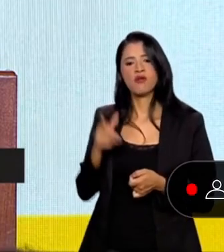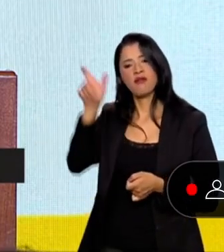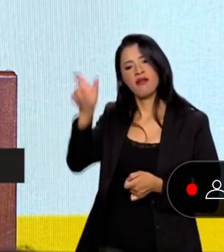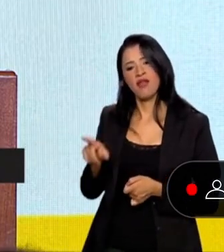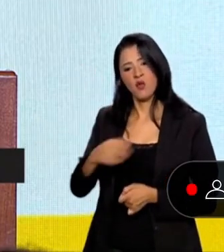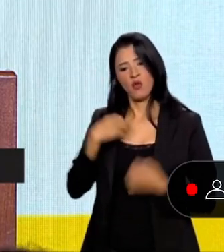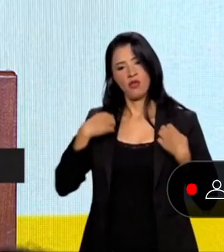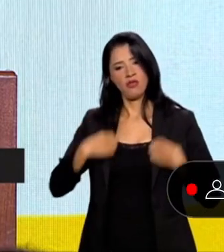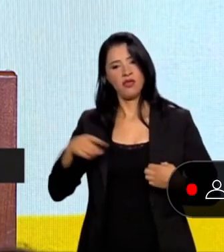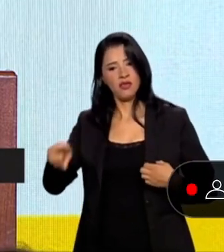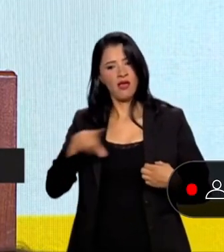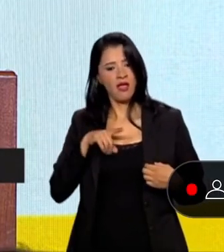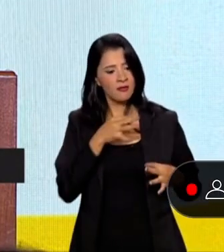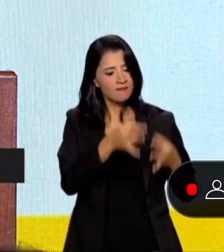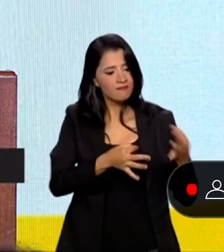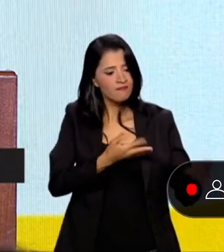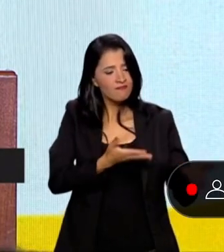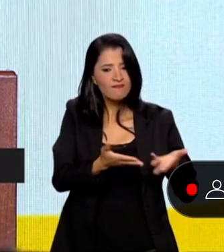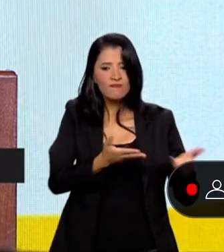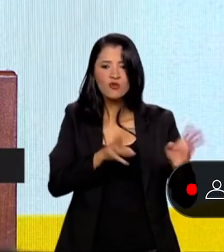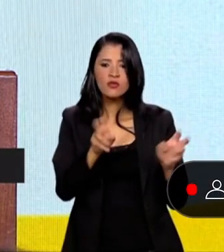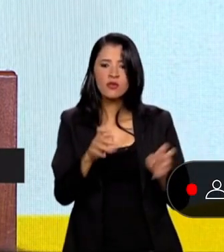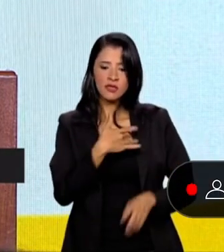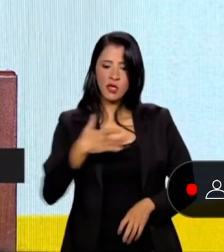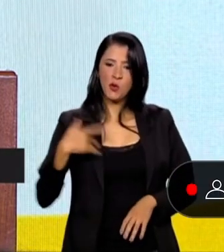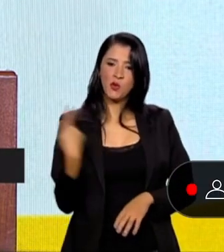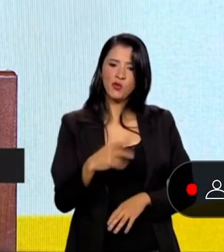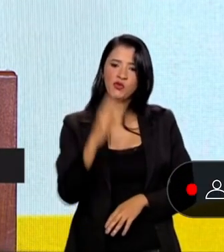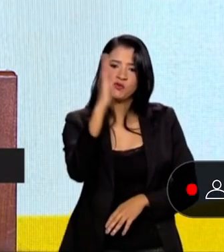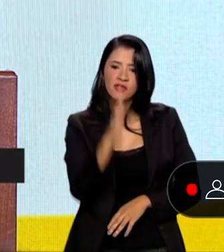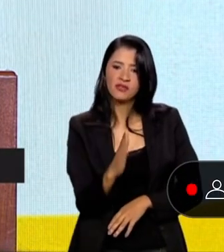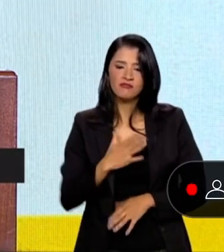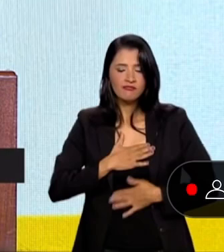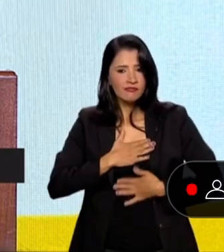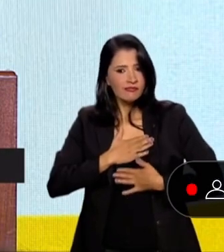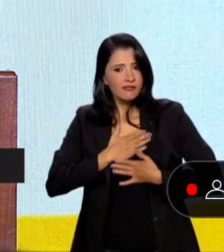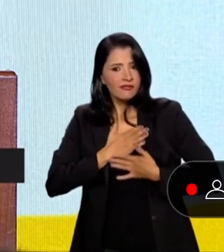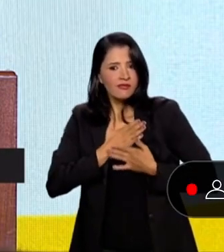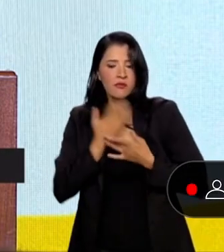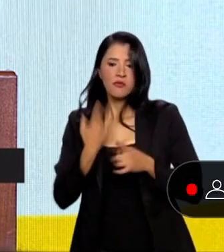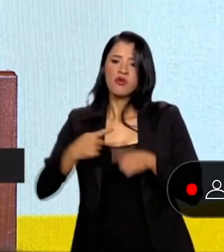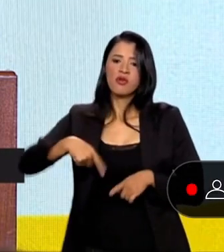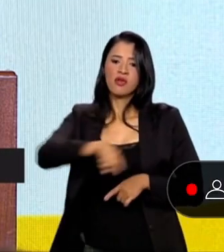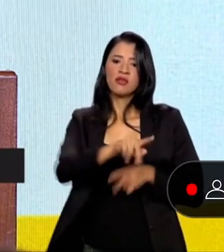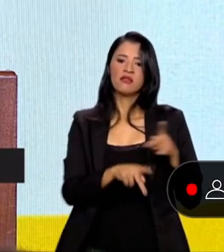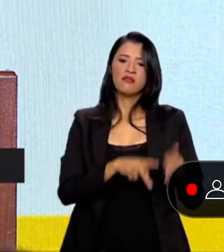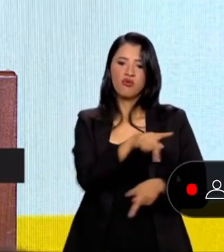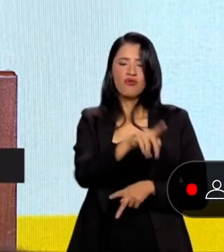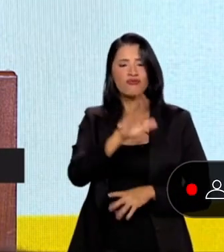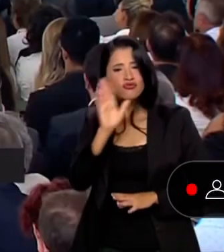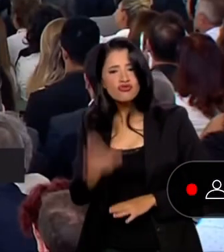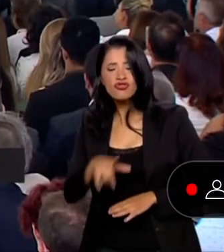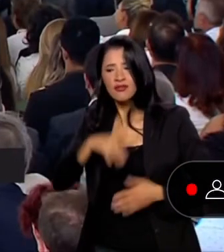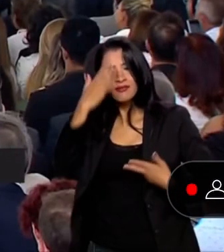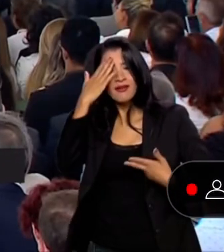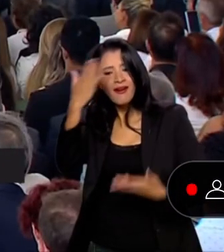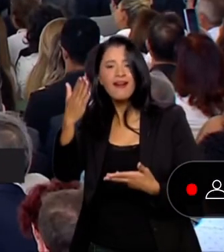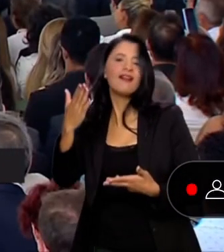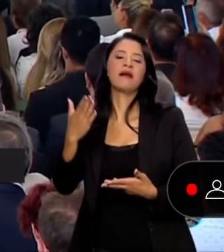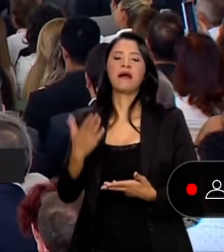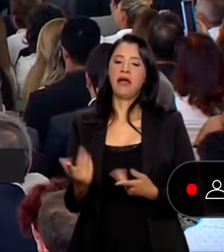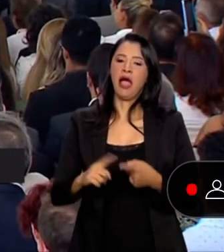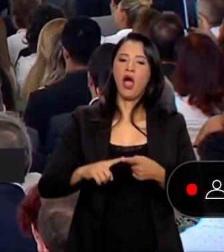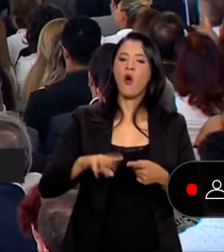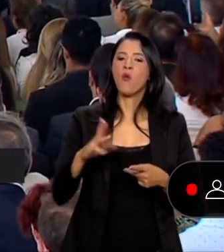trate a saúde do povo brasileiro com muita paixão, porque essa gente, que já é agradecida ao Humberto,